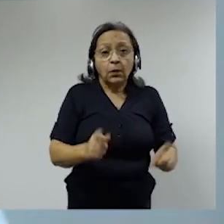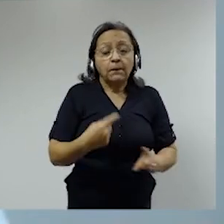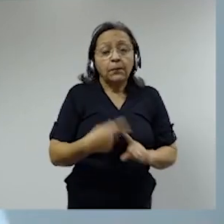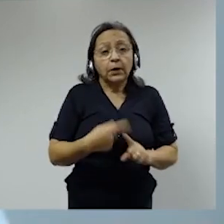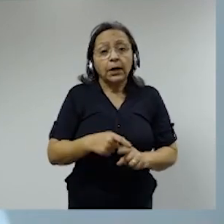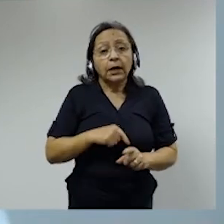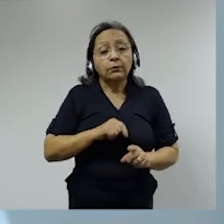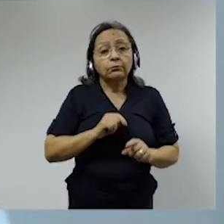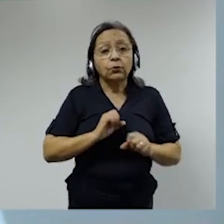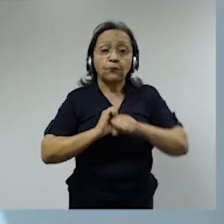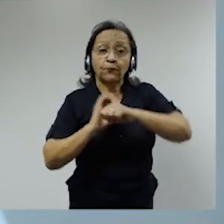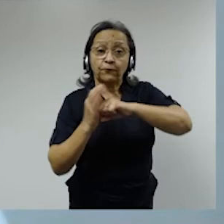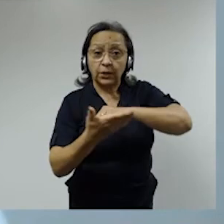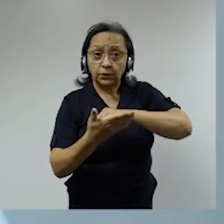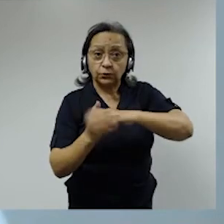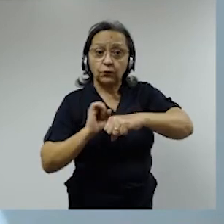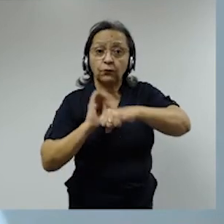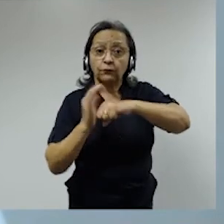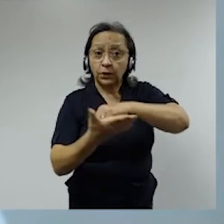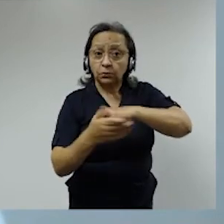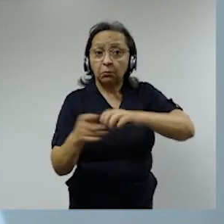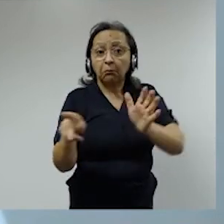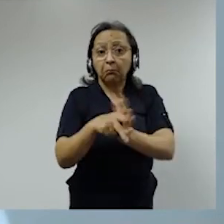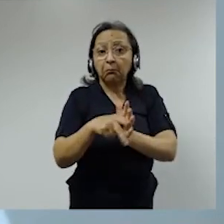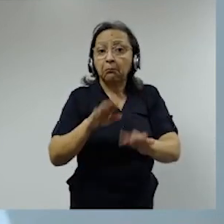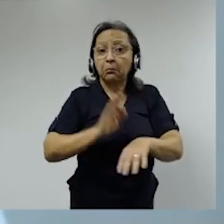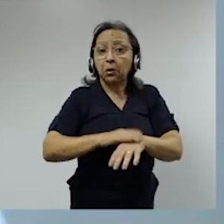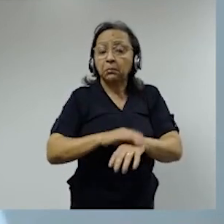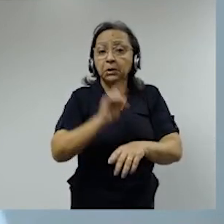o vírus produzido pela natureza,